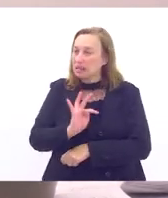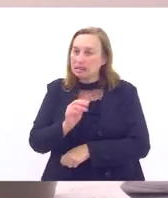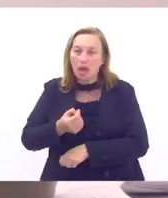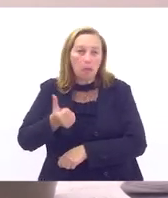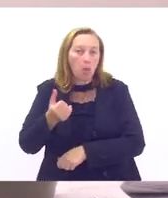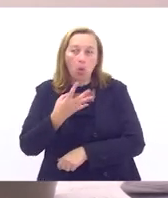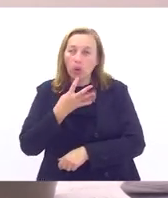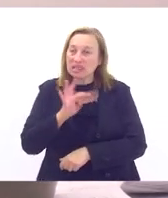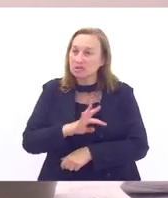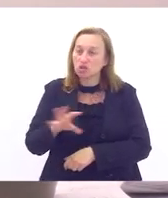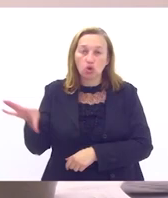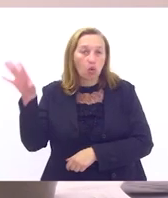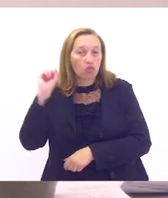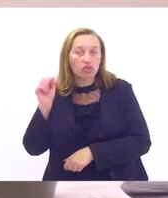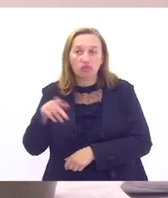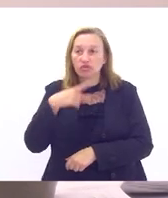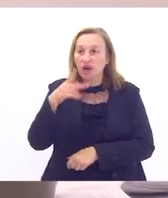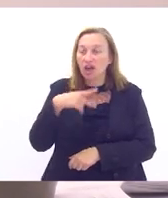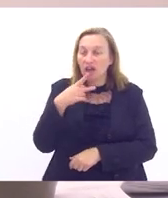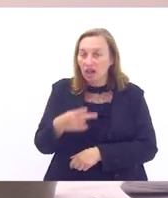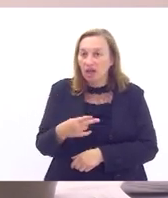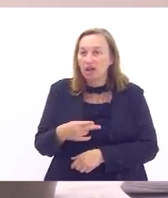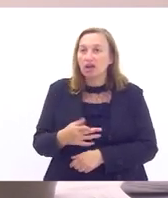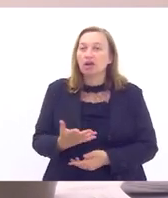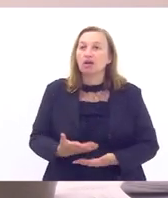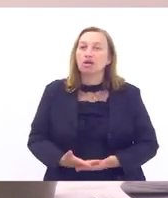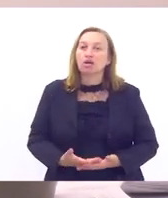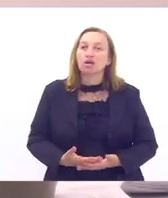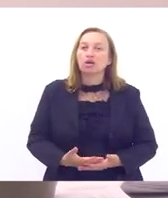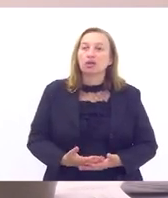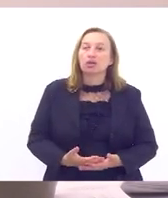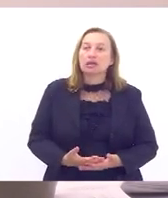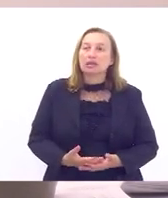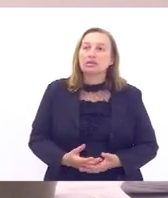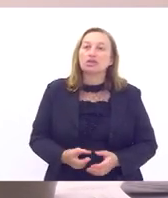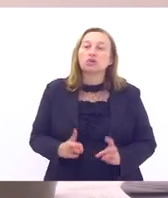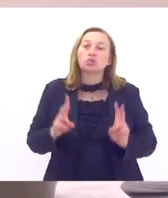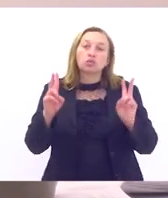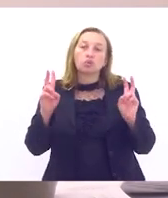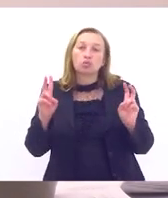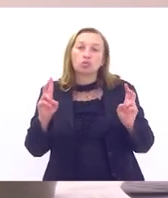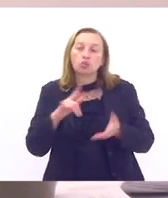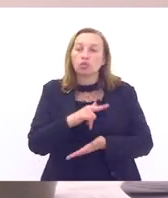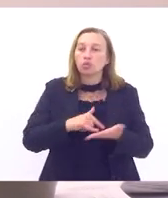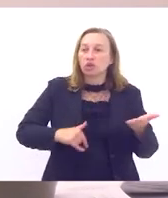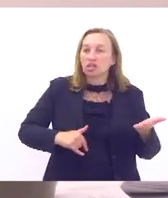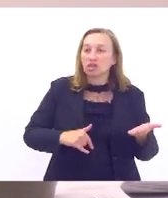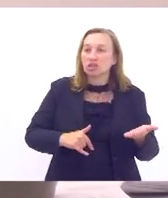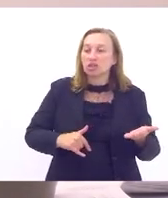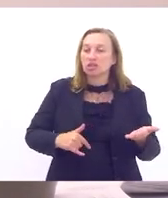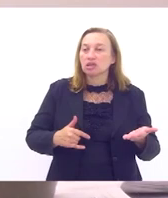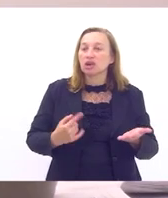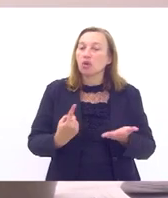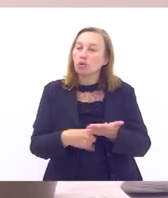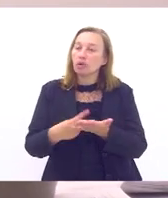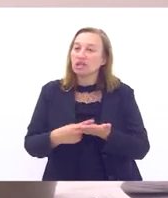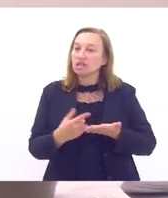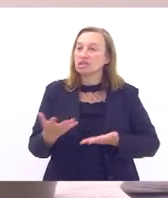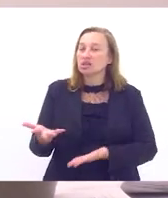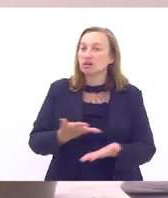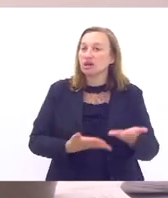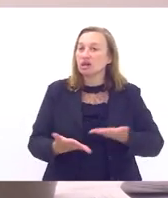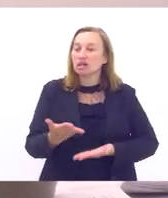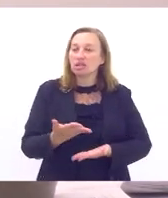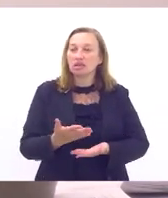pouco conhecimento, tinham ouvido falar sobre um termo de cooperação entre a SES e a OPAS, àquela altura, em